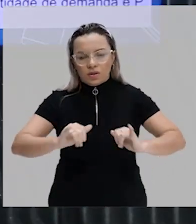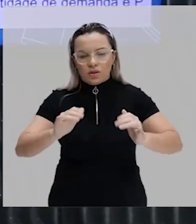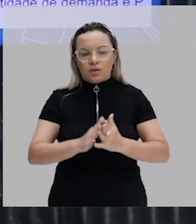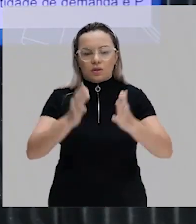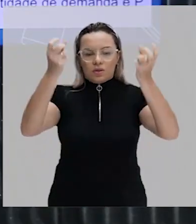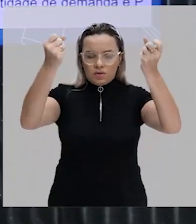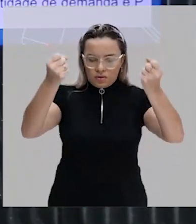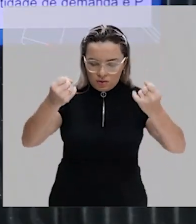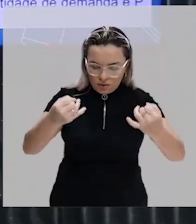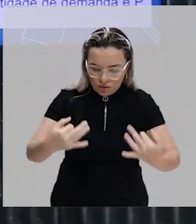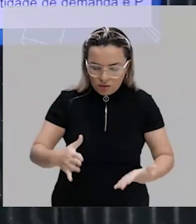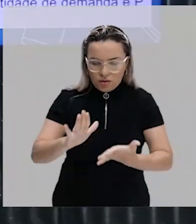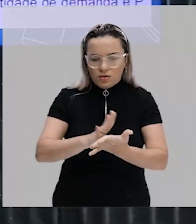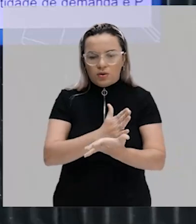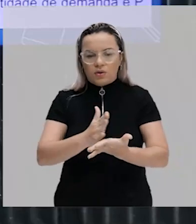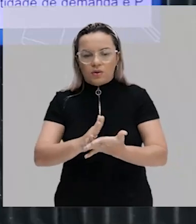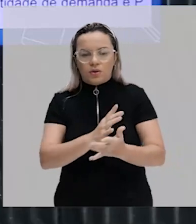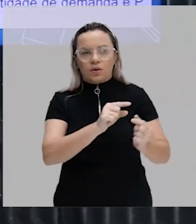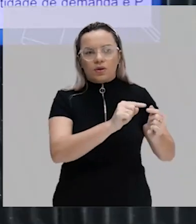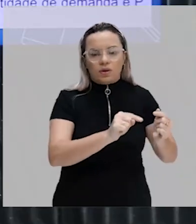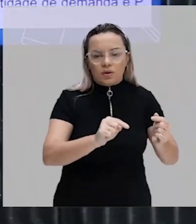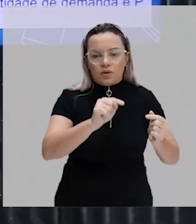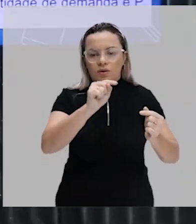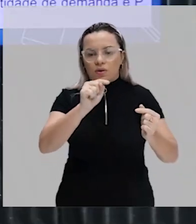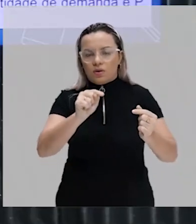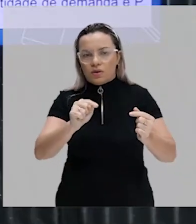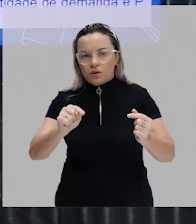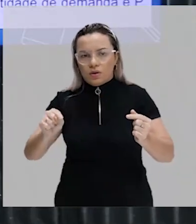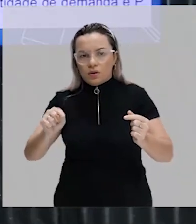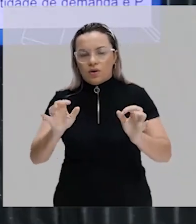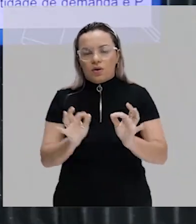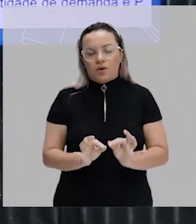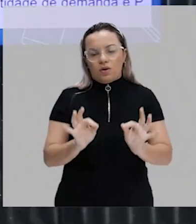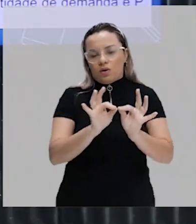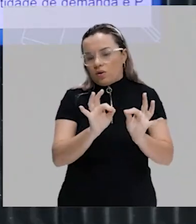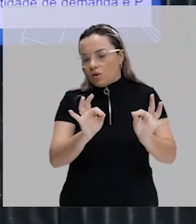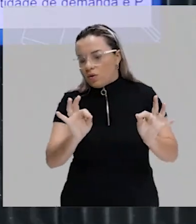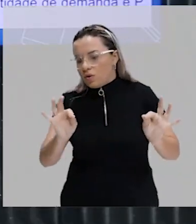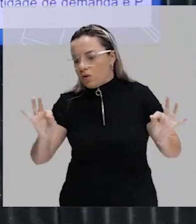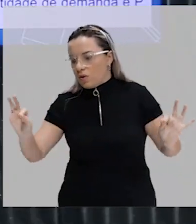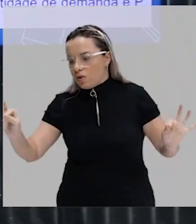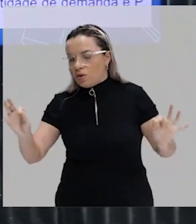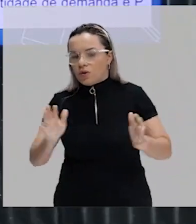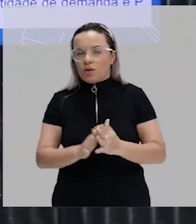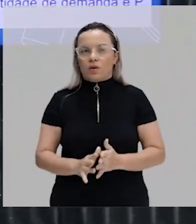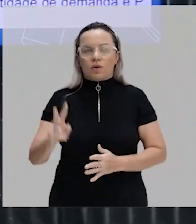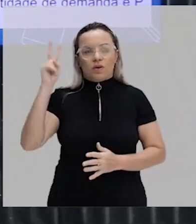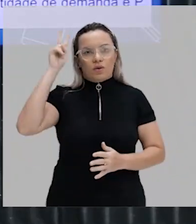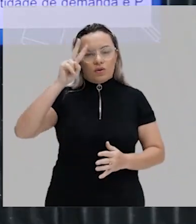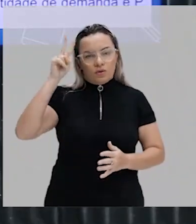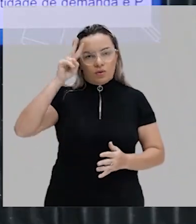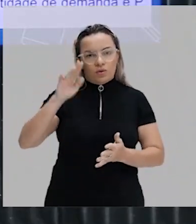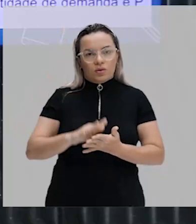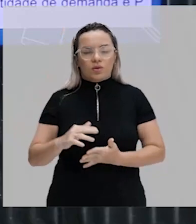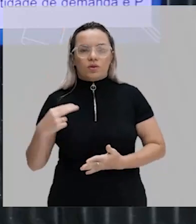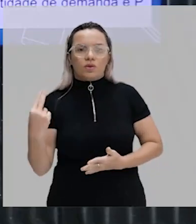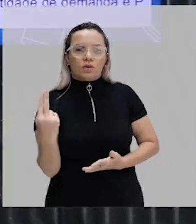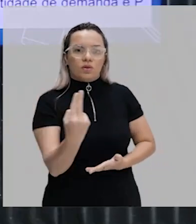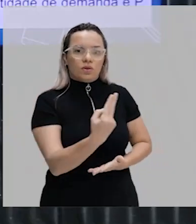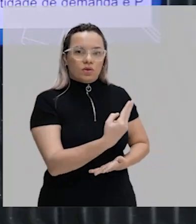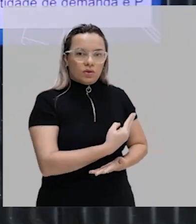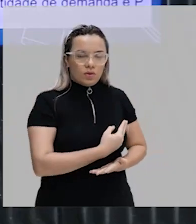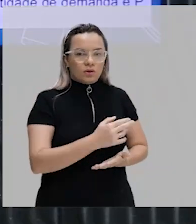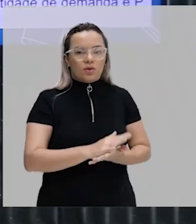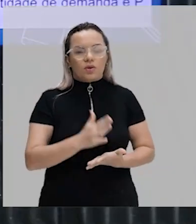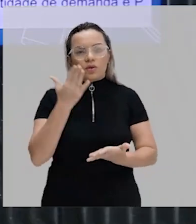falou, né, que em alguns casos as curvas são dadas como retas e lembra, reta, nosso estudo aí que nós